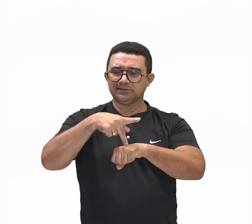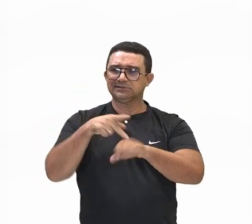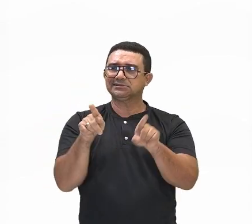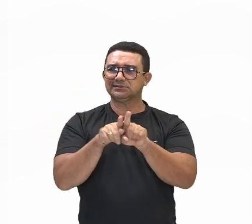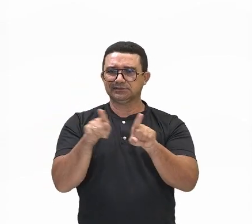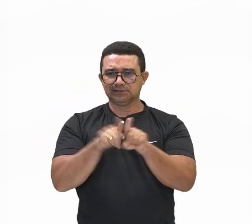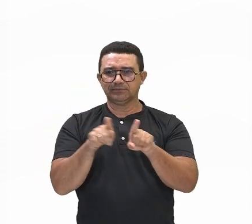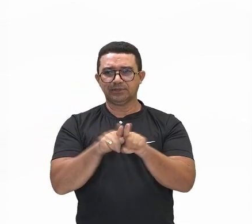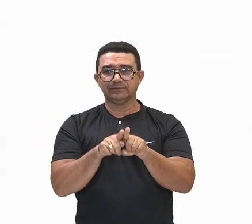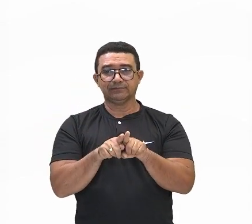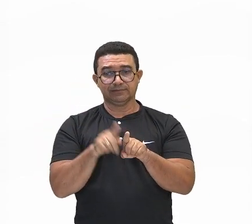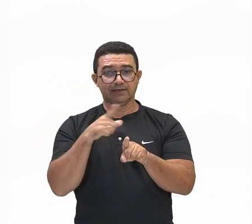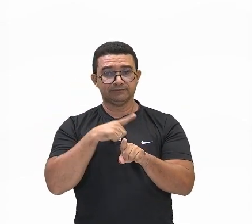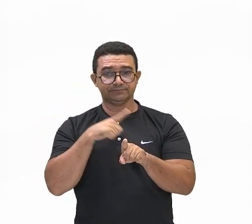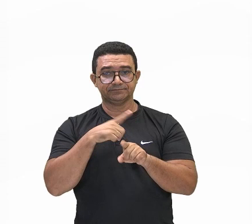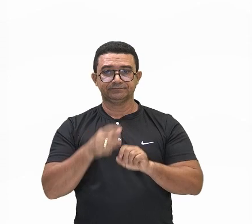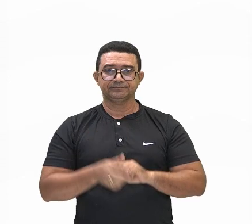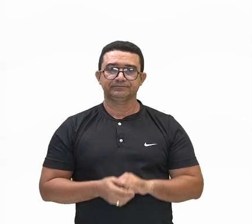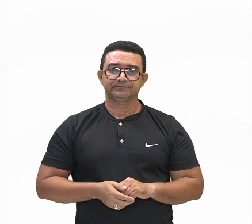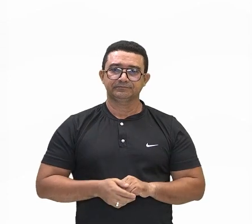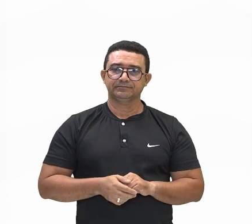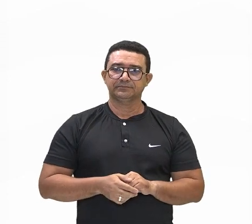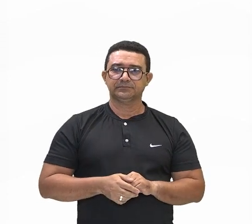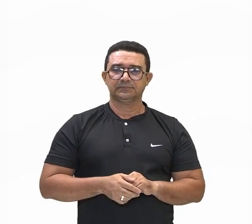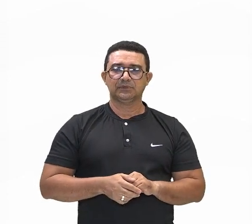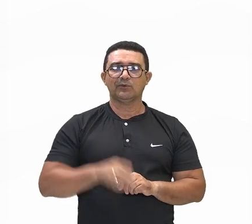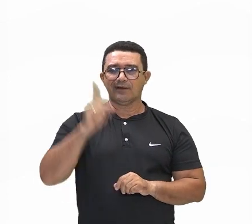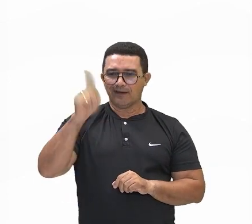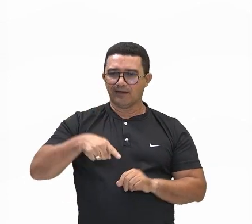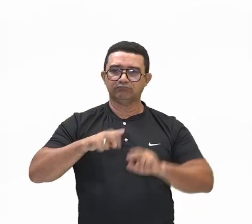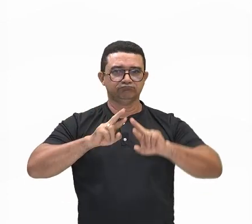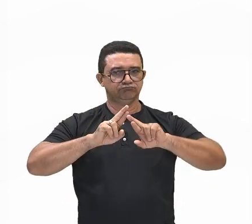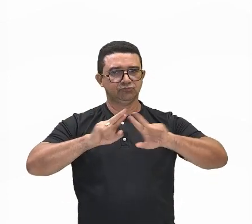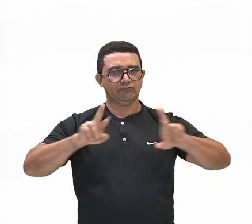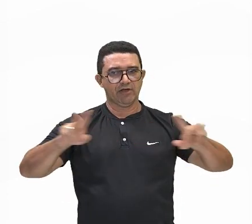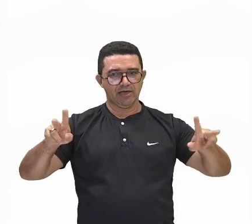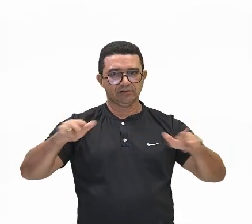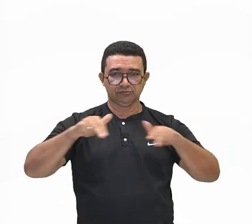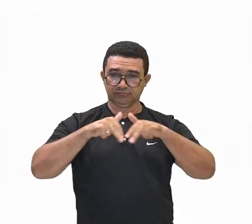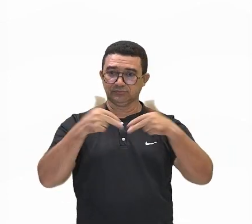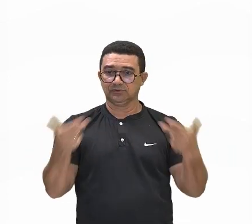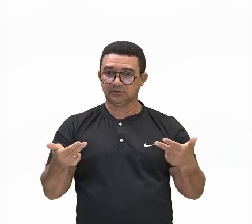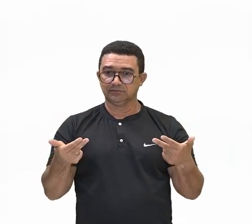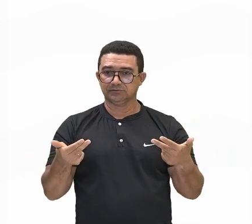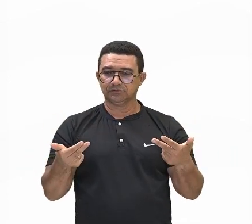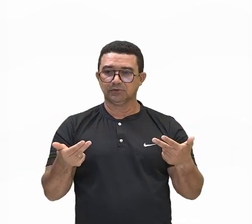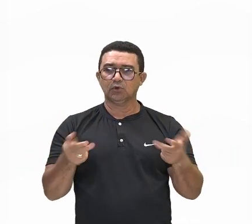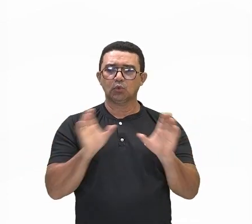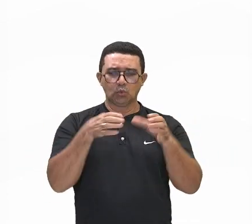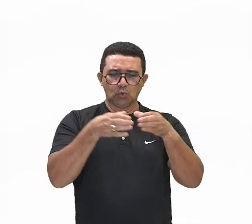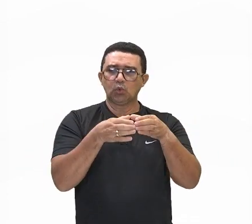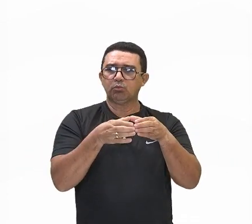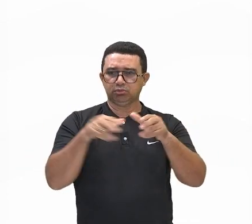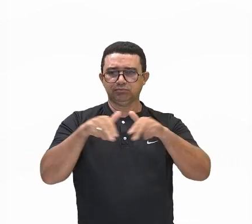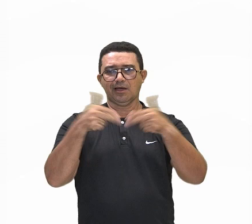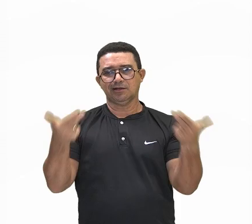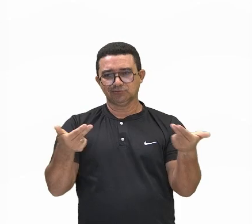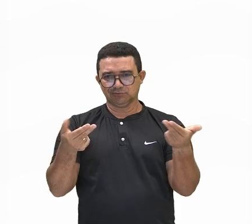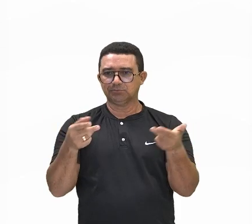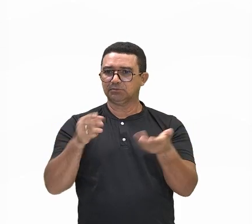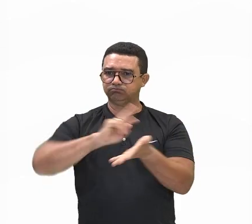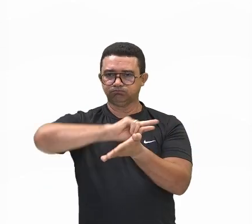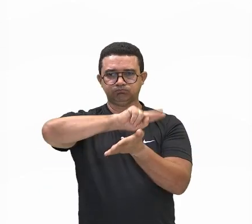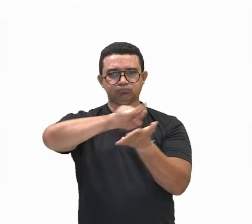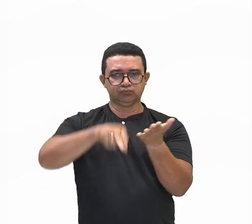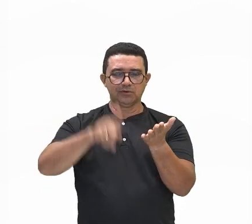acaba se tendo. Então, ele vai ser muito diversificado, né? Também com uma grande variedade de grupos étnicos, que também